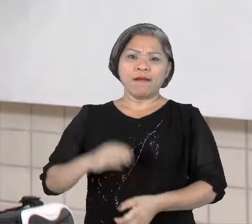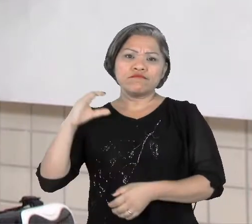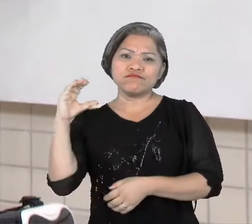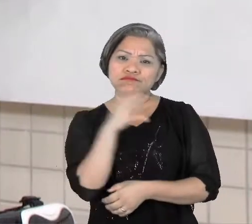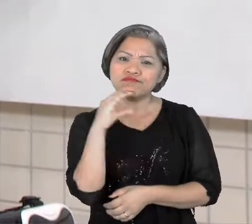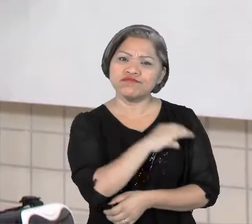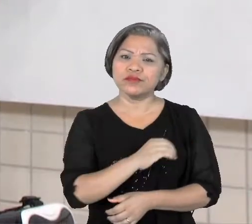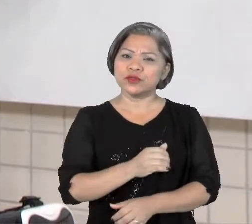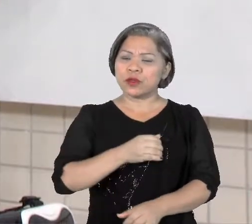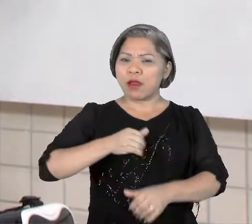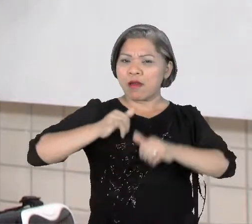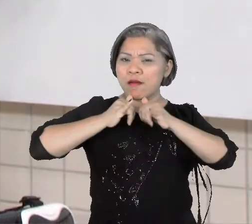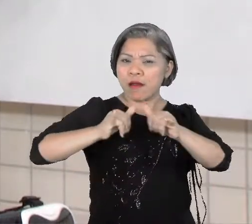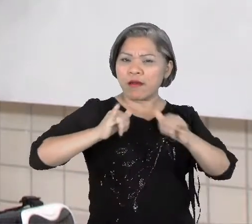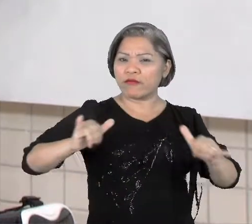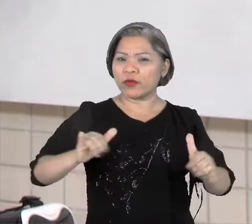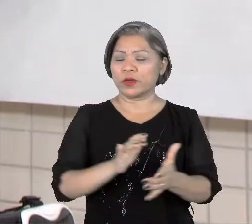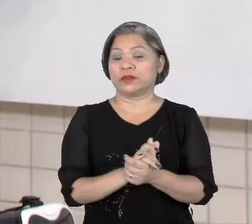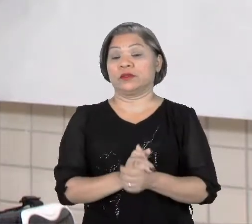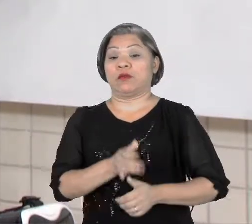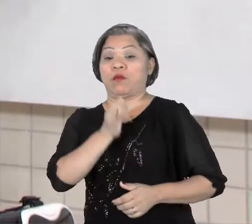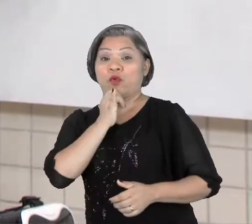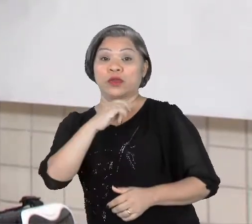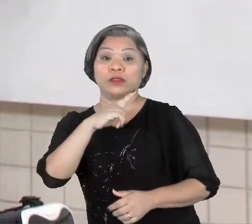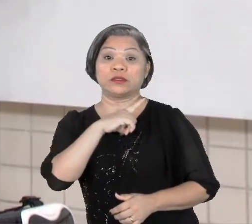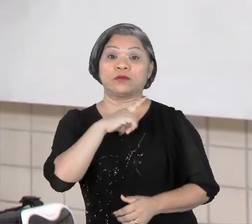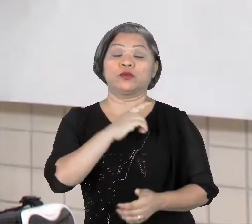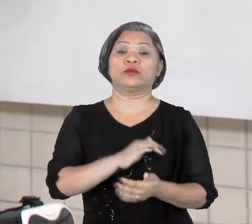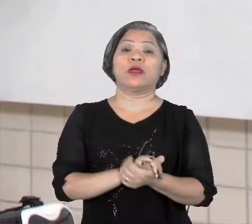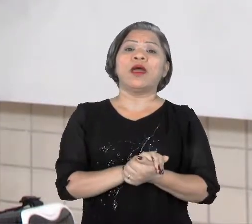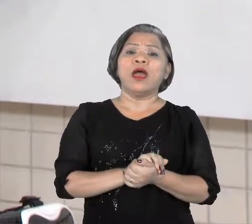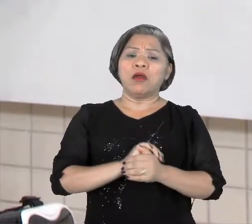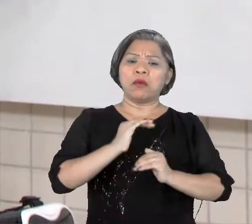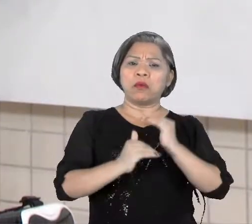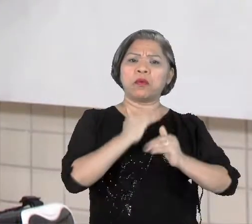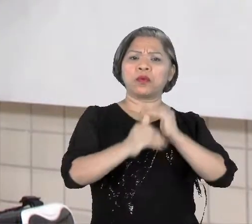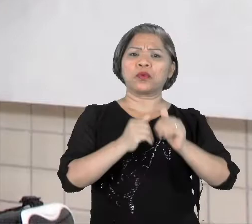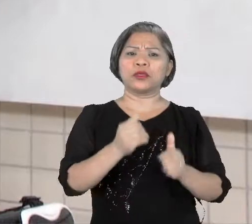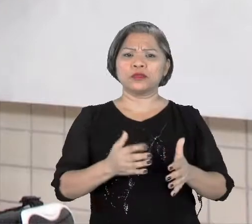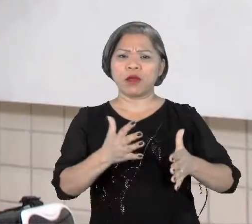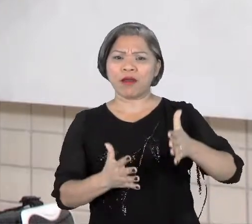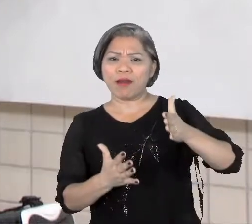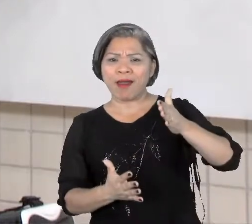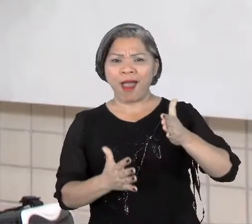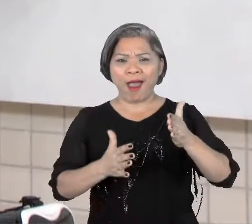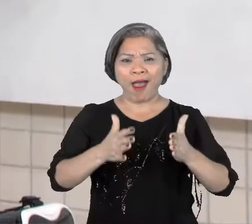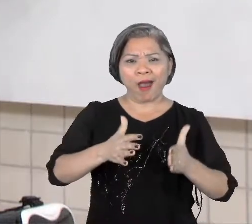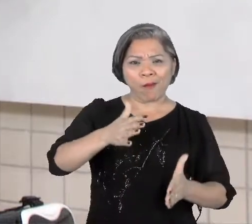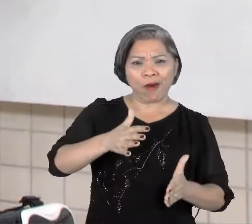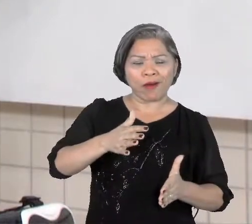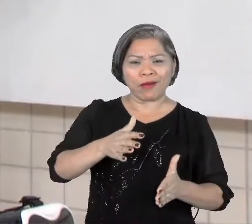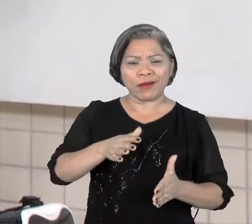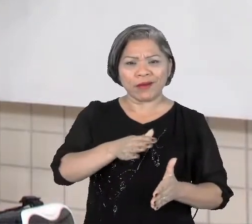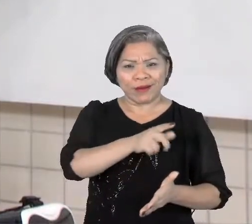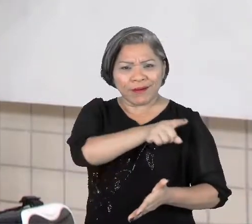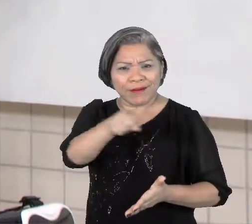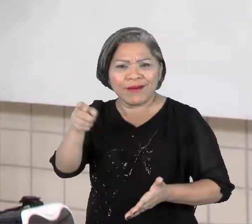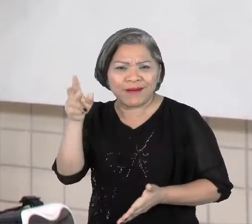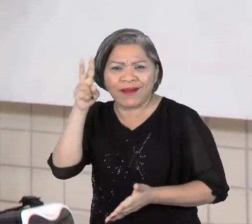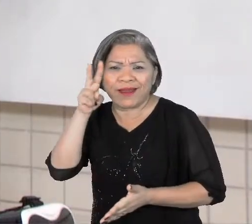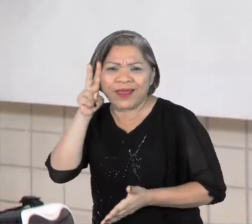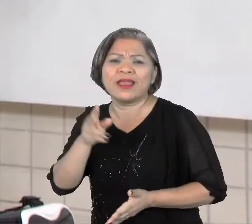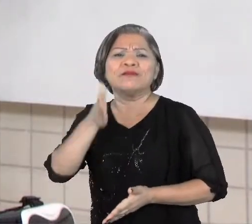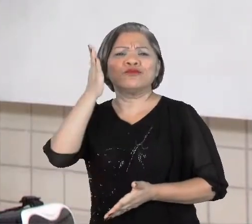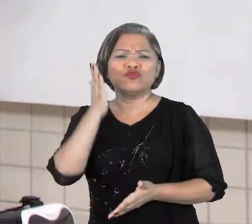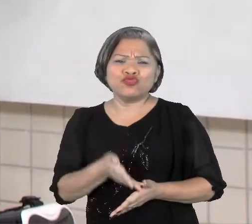industrial, nós temos, por exemplo, o desenvolvimento da robótica. Gente, vocês se lembram quando nós falamos nas aulas passadas a respeito